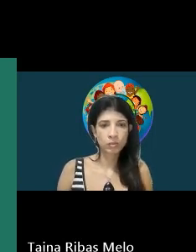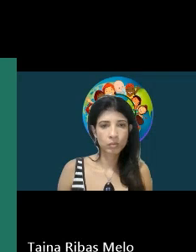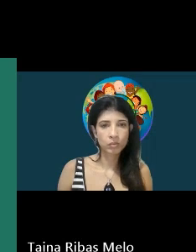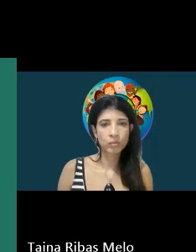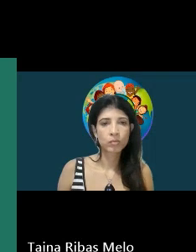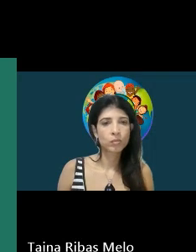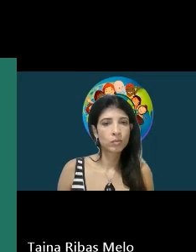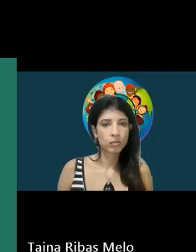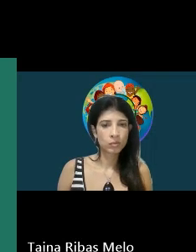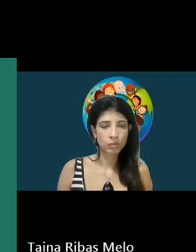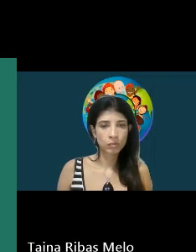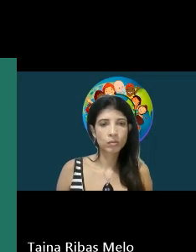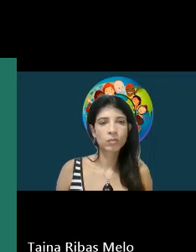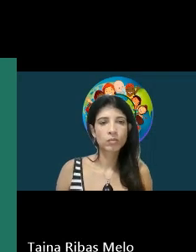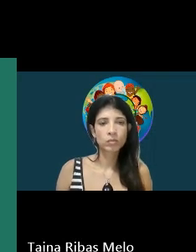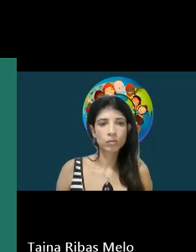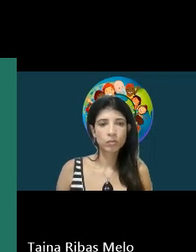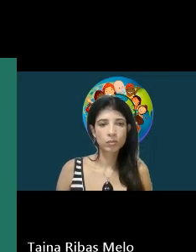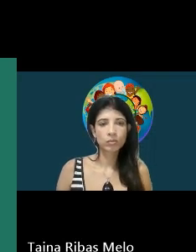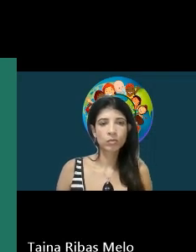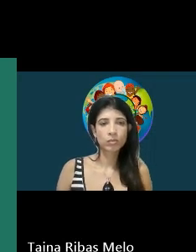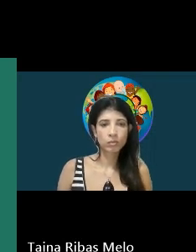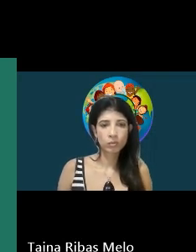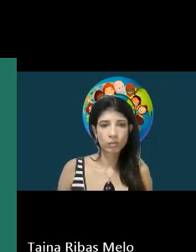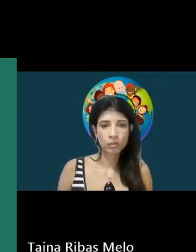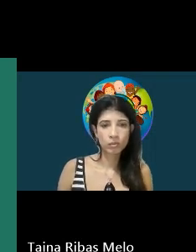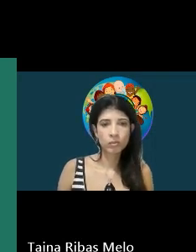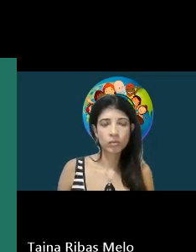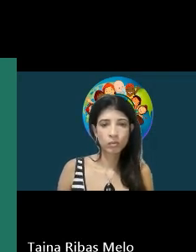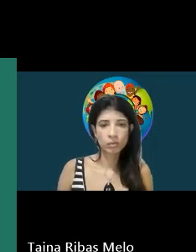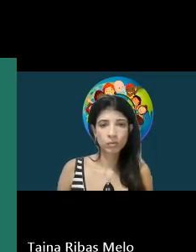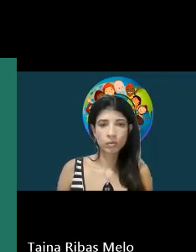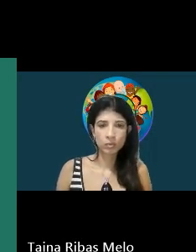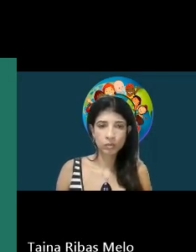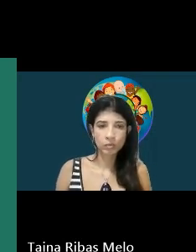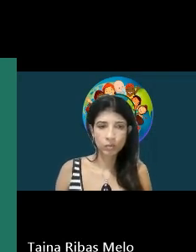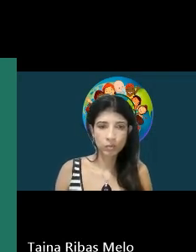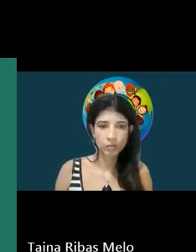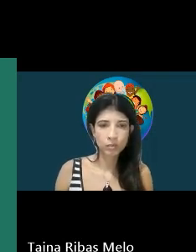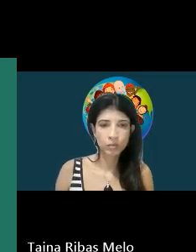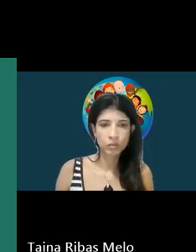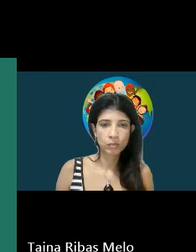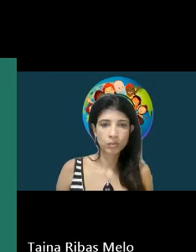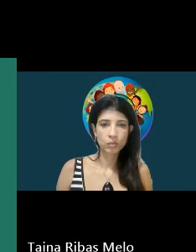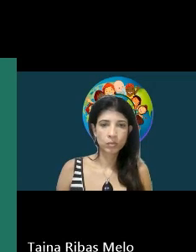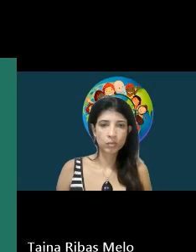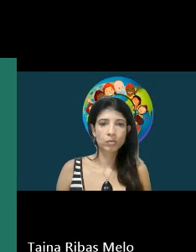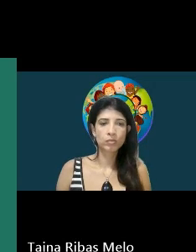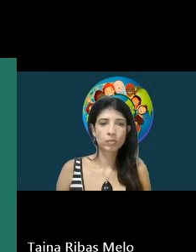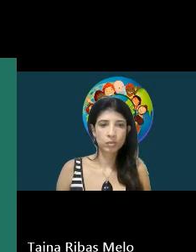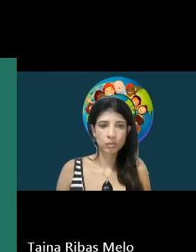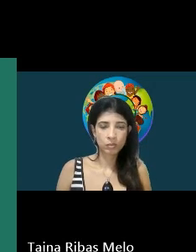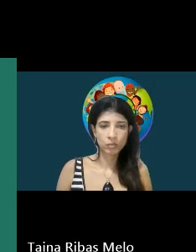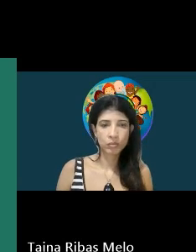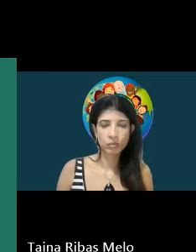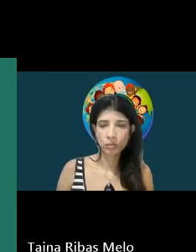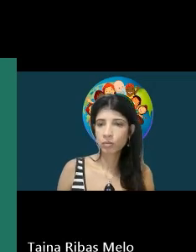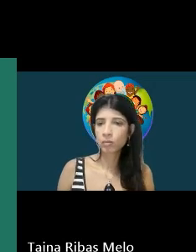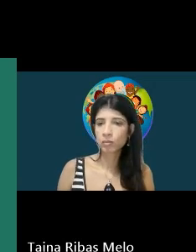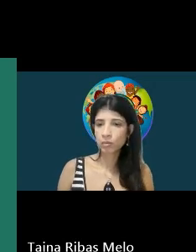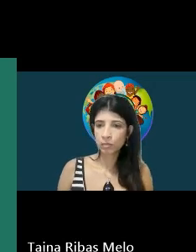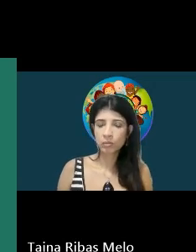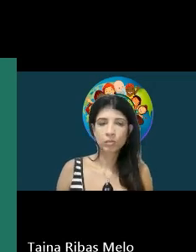de brincar com o seu bebê? Com que frequência você se sente presa como mãe, não tendo mais tempo ou liberdade para fazer coisas que fazia